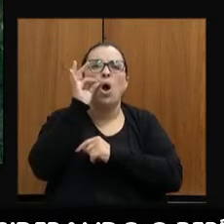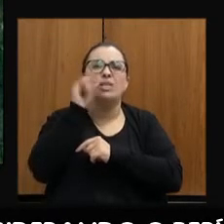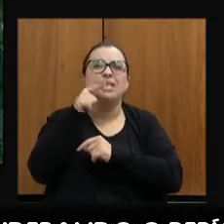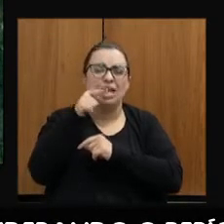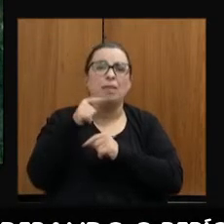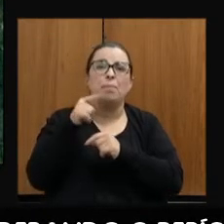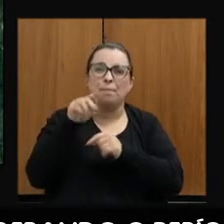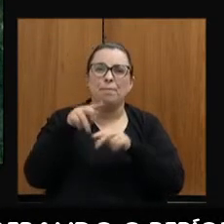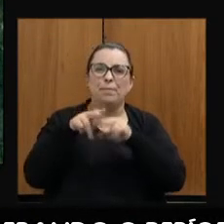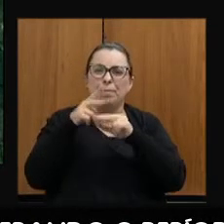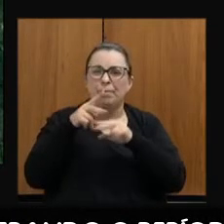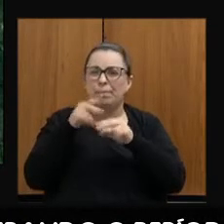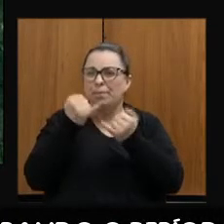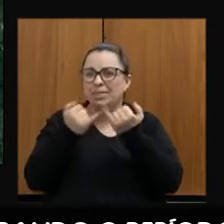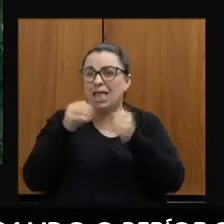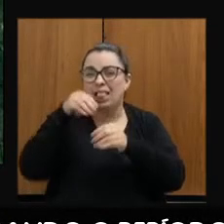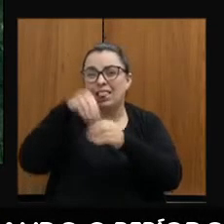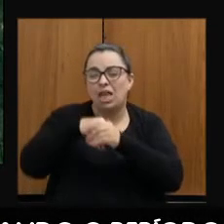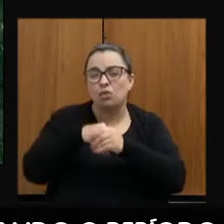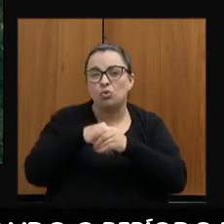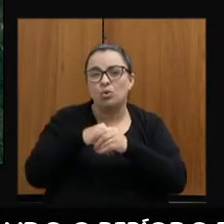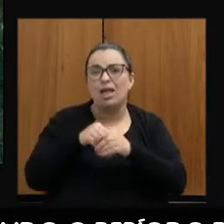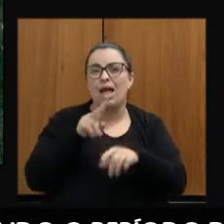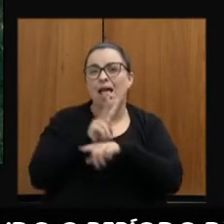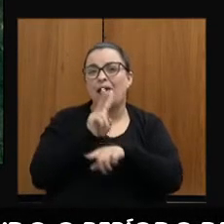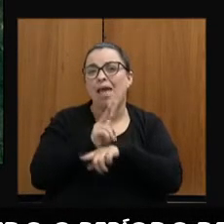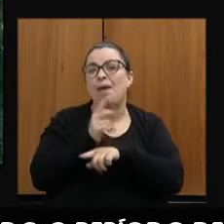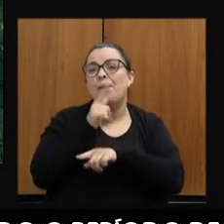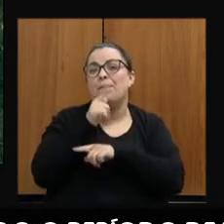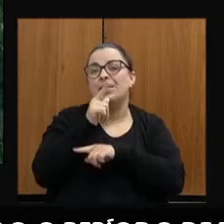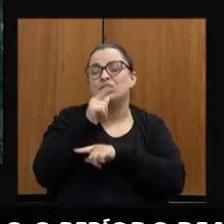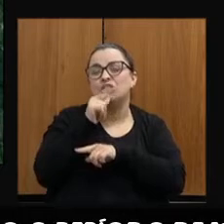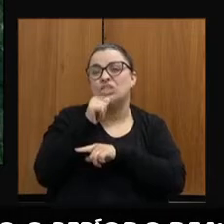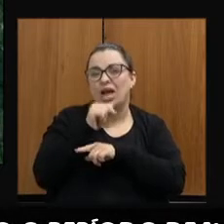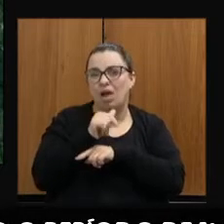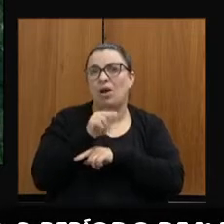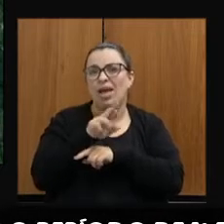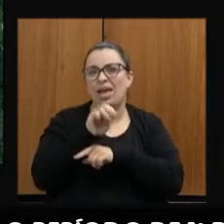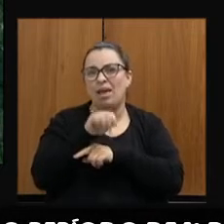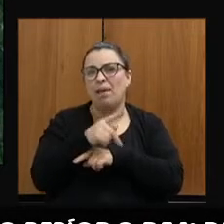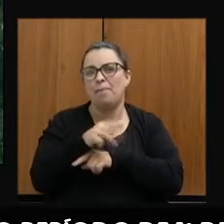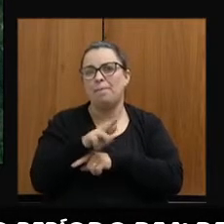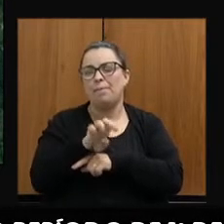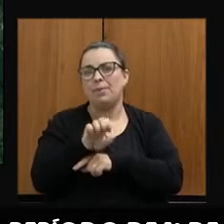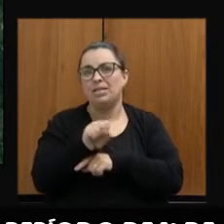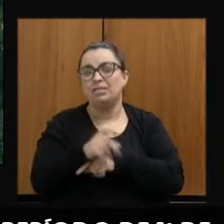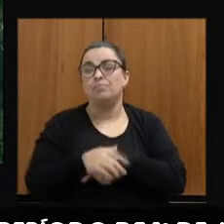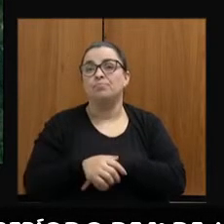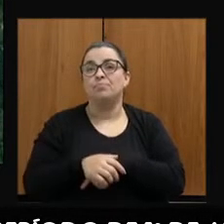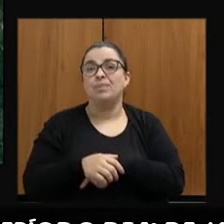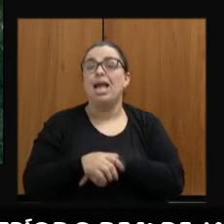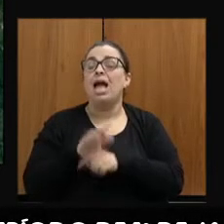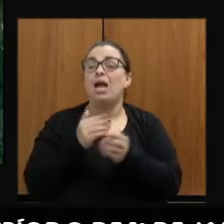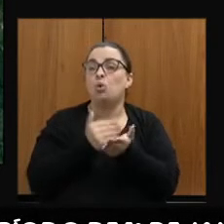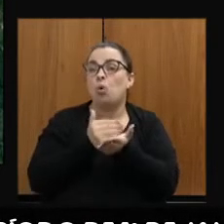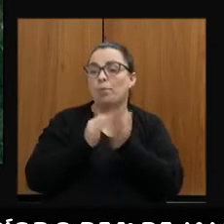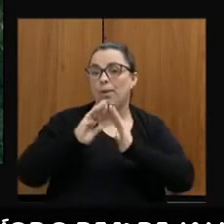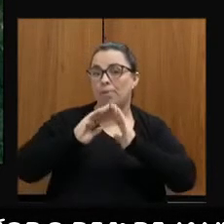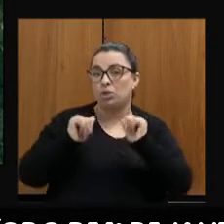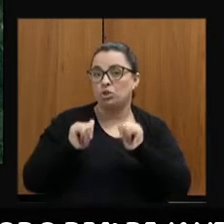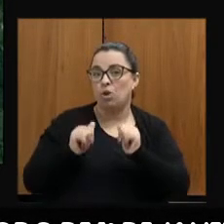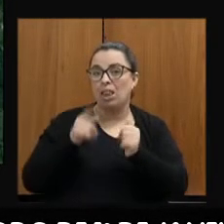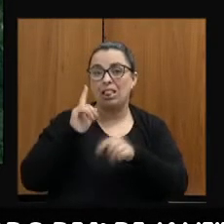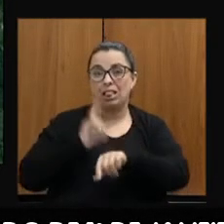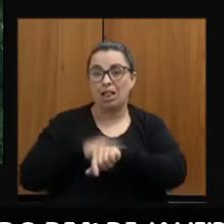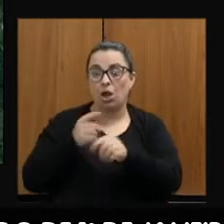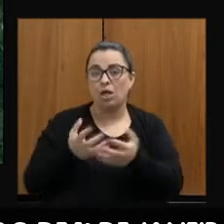um dos motivos para o traçado não foi acolhido e depois somente em quatro 11/2021 ou se a